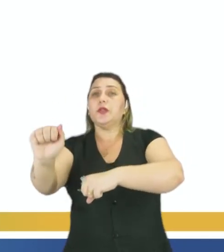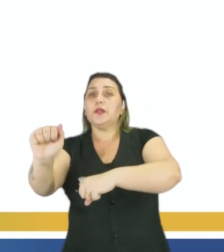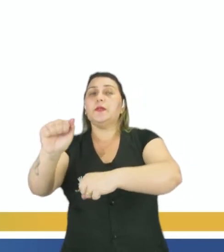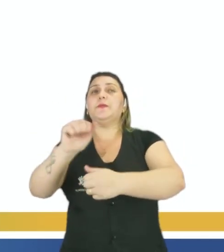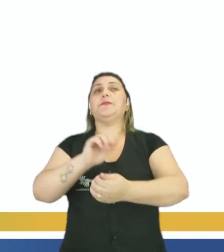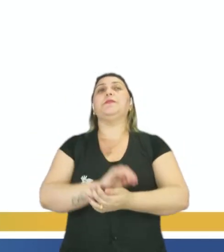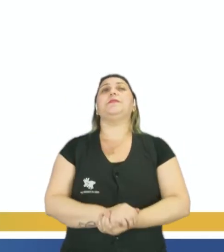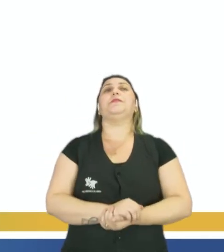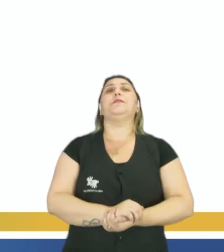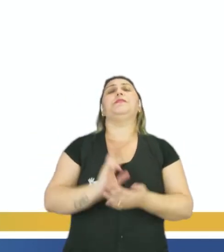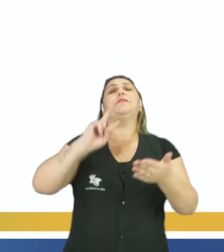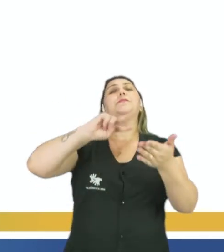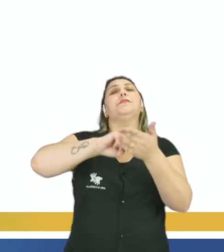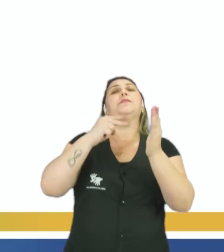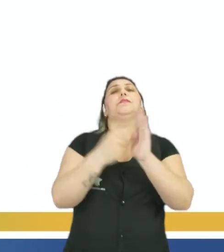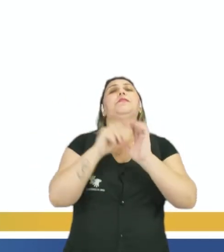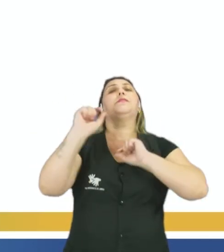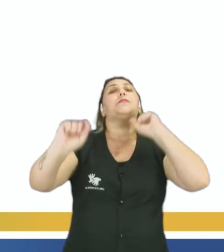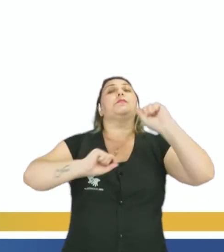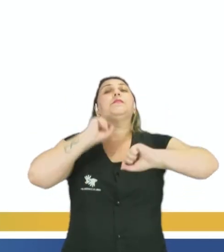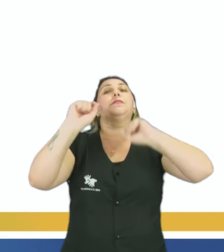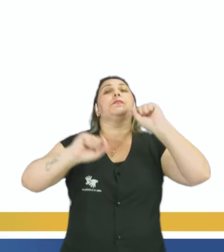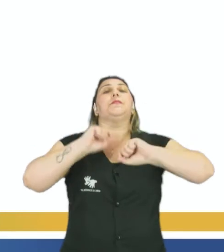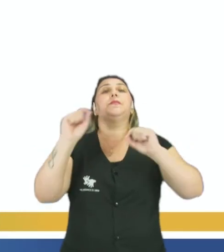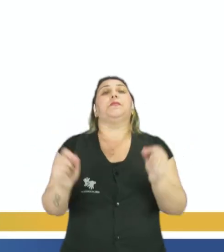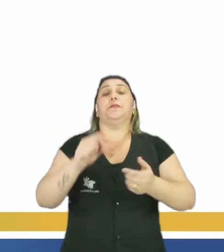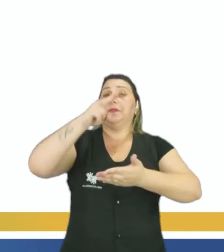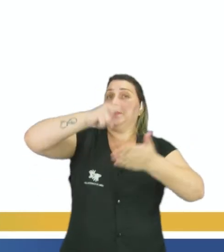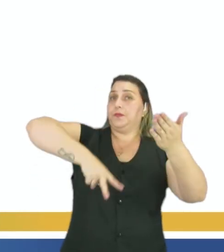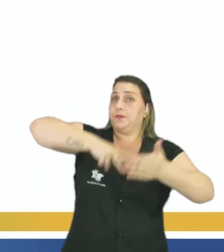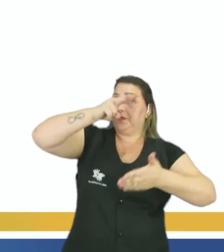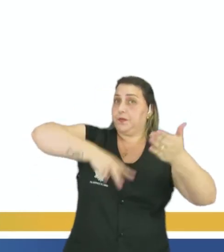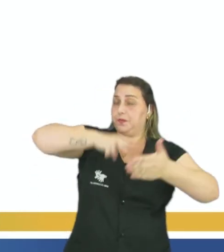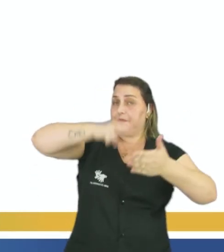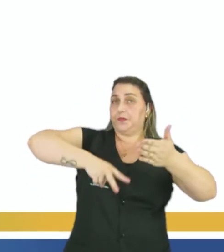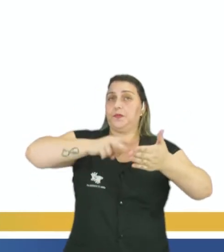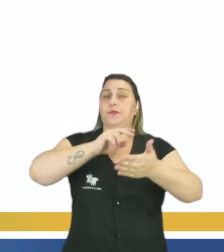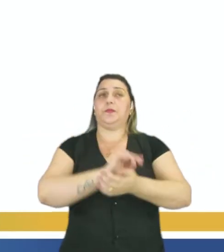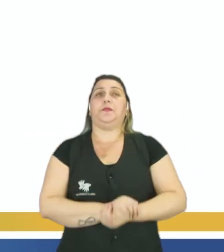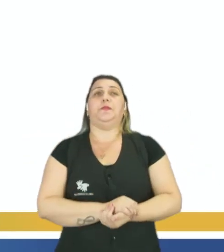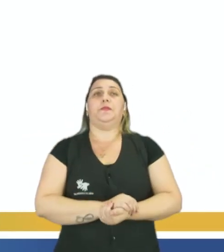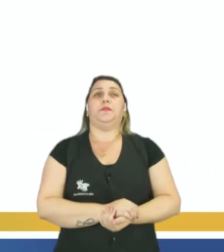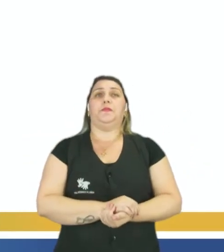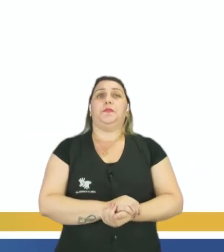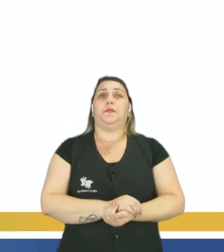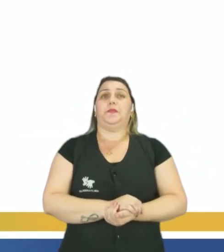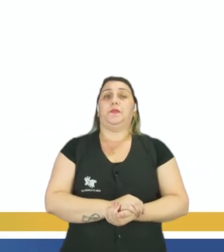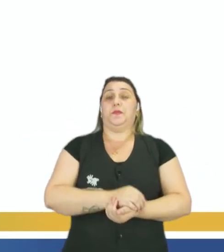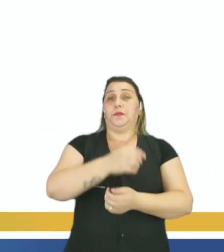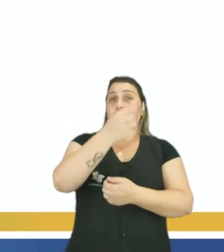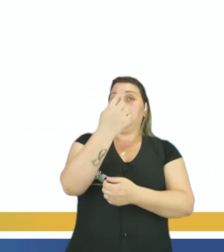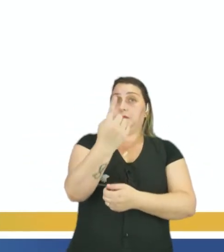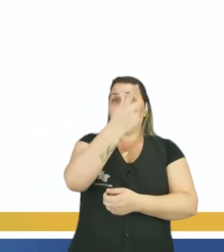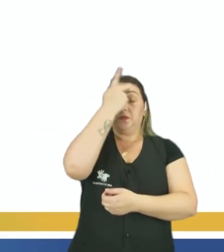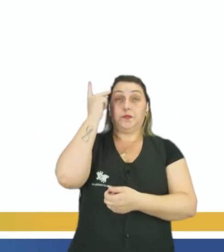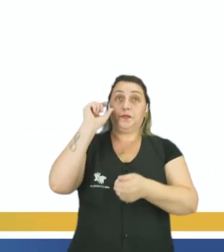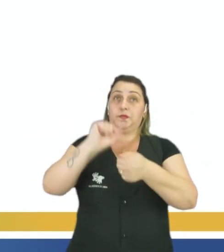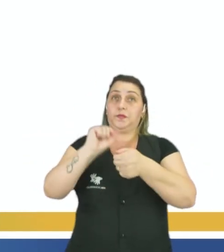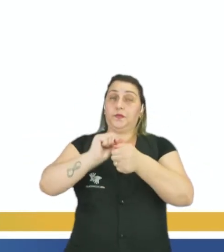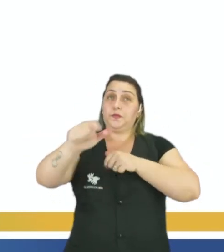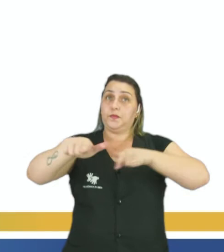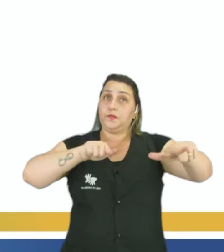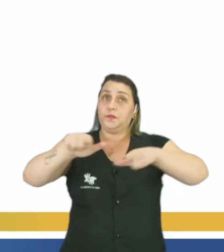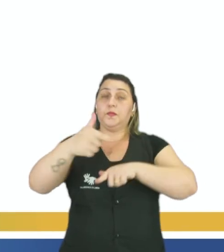dias. Então isso significa dizer, numa leitura mais generalizada, que um pedreiro faz um serviço